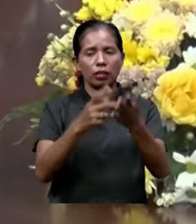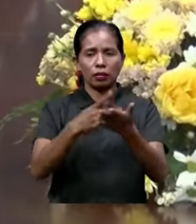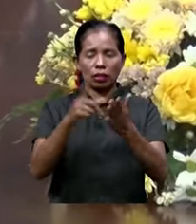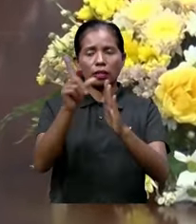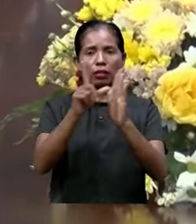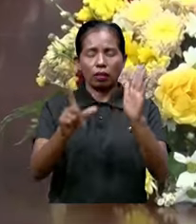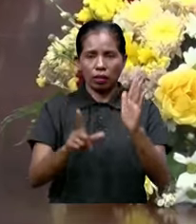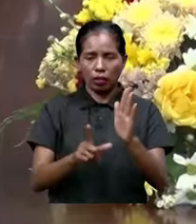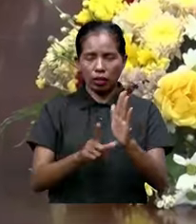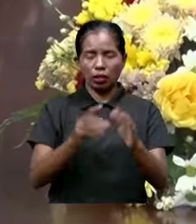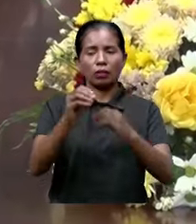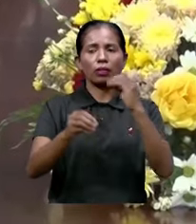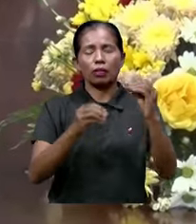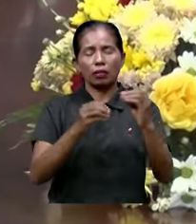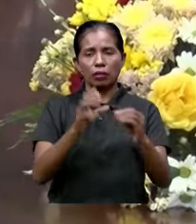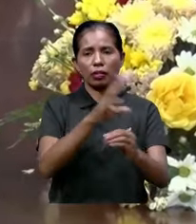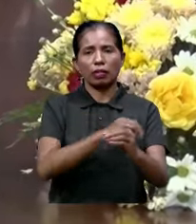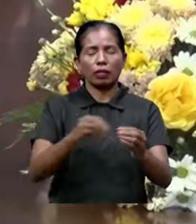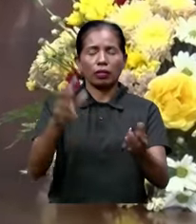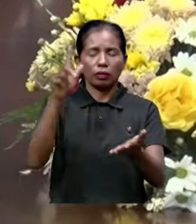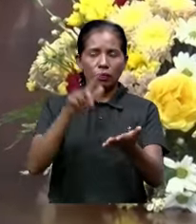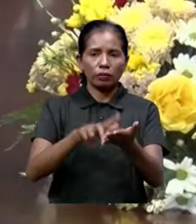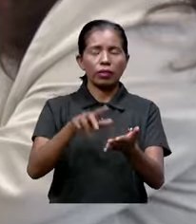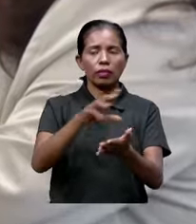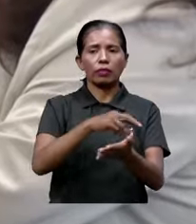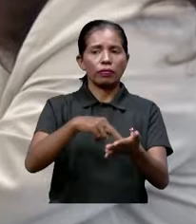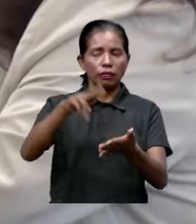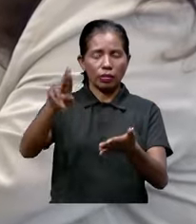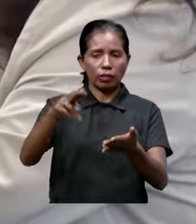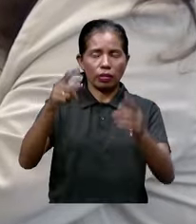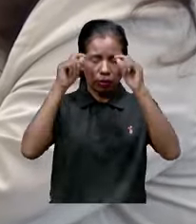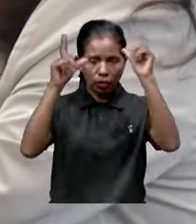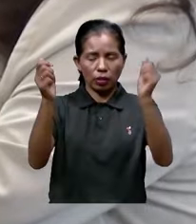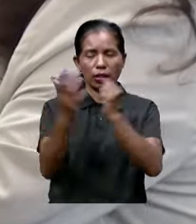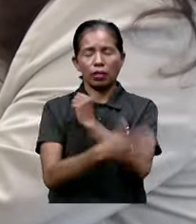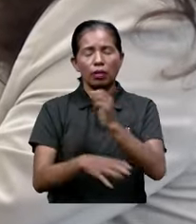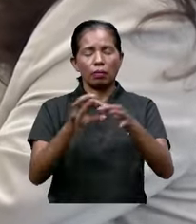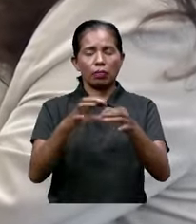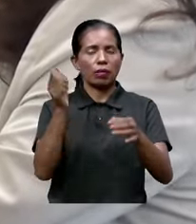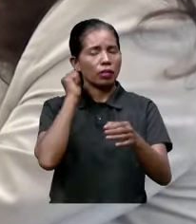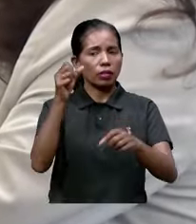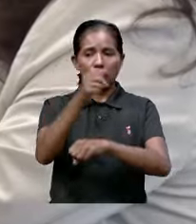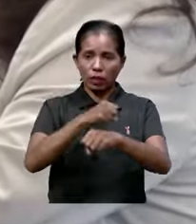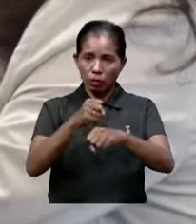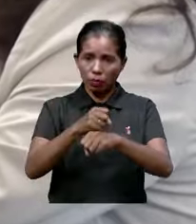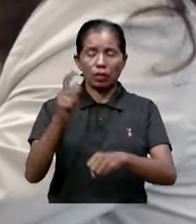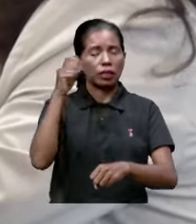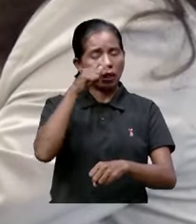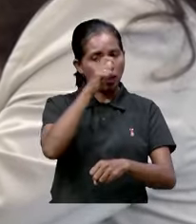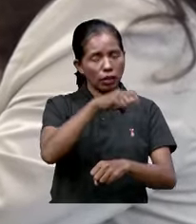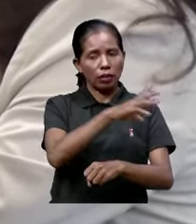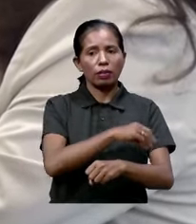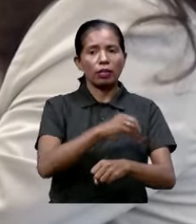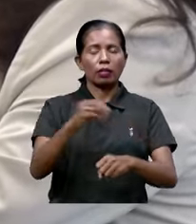ratifica acordo com a isenção visto entre Timor-Leste e a nação membro ASEAN Sira, Hanesan, Singapura, Tailândia, no Brunei